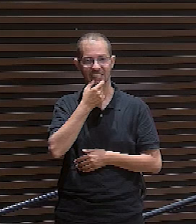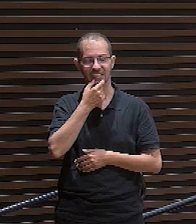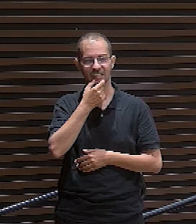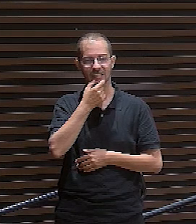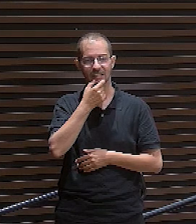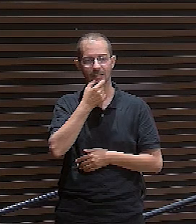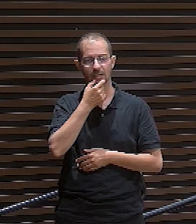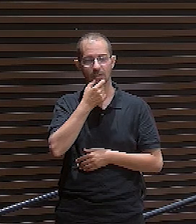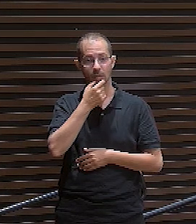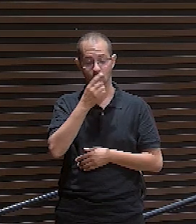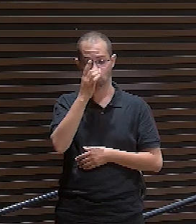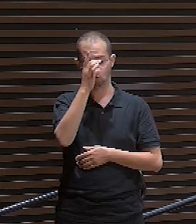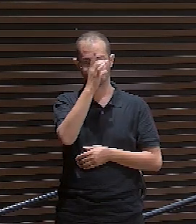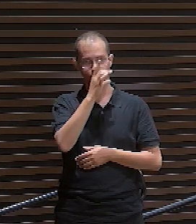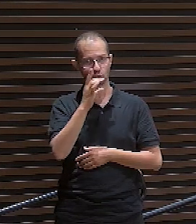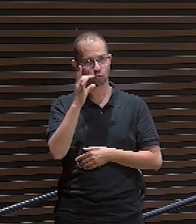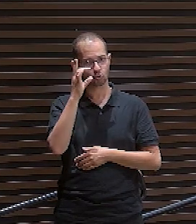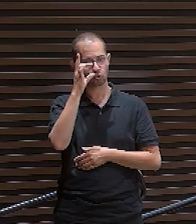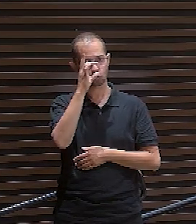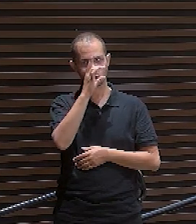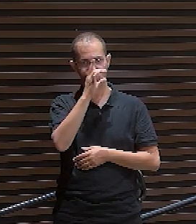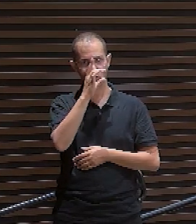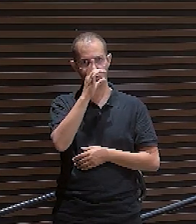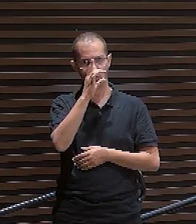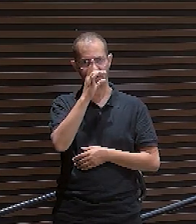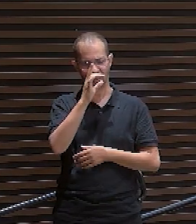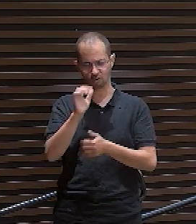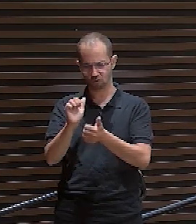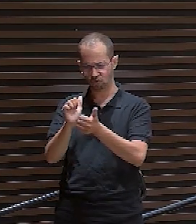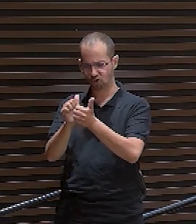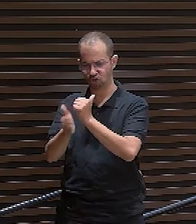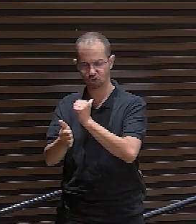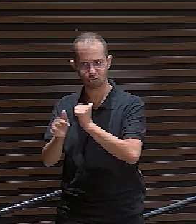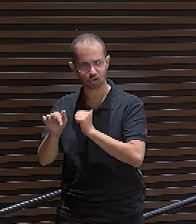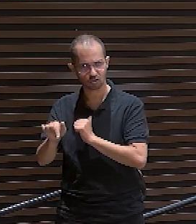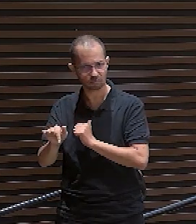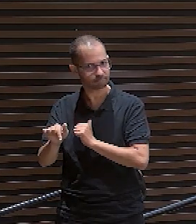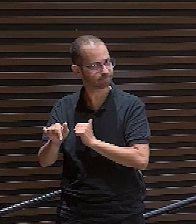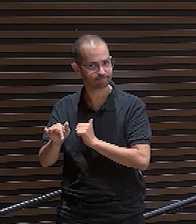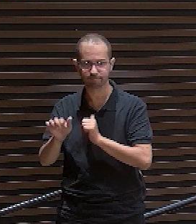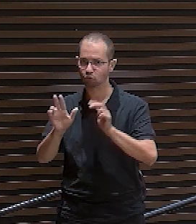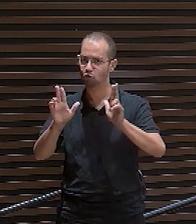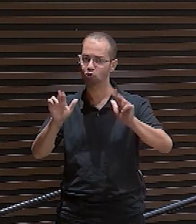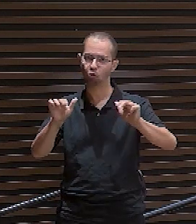que o domingo fosse dia de jogo de futebol.